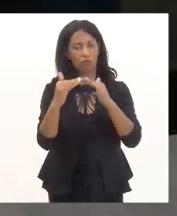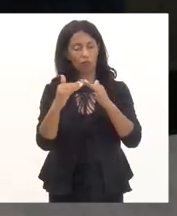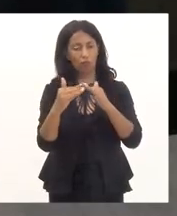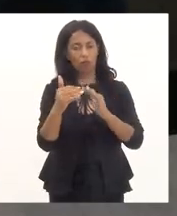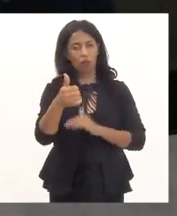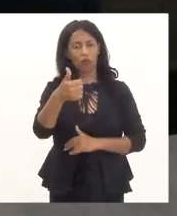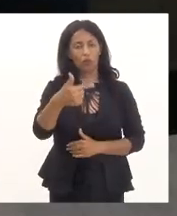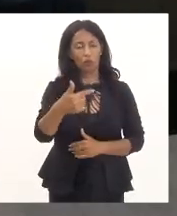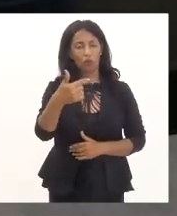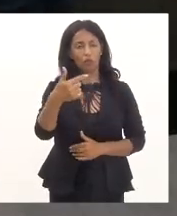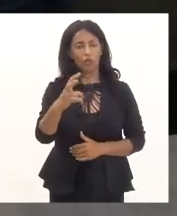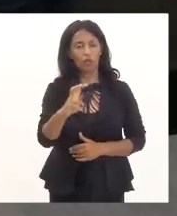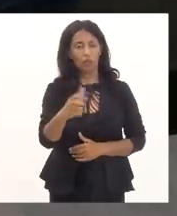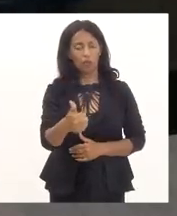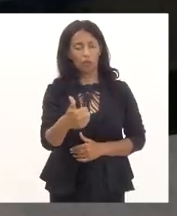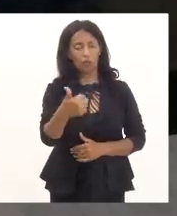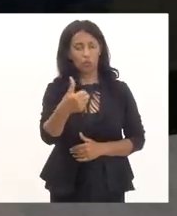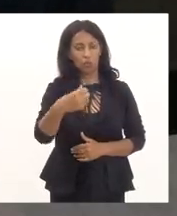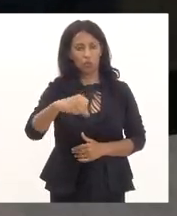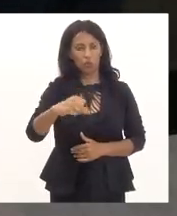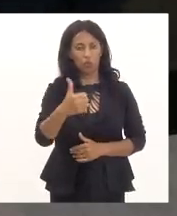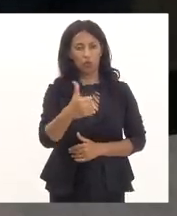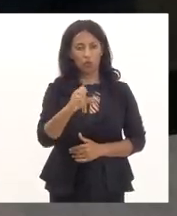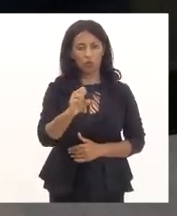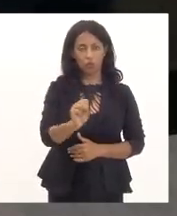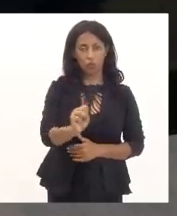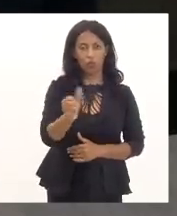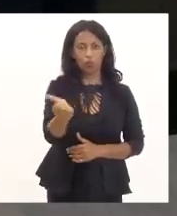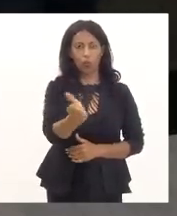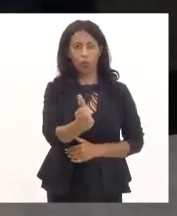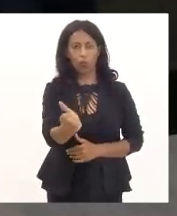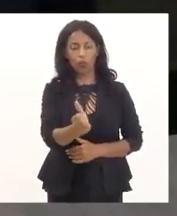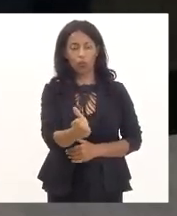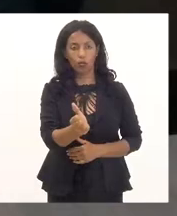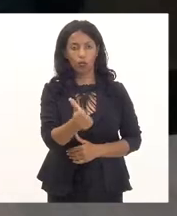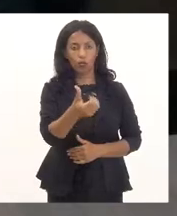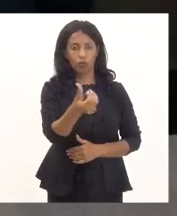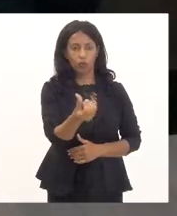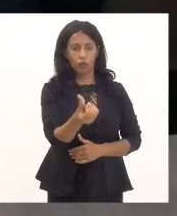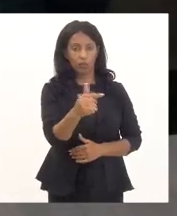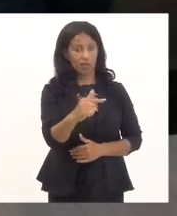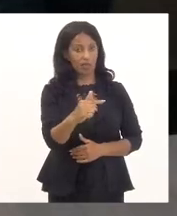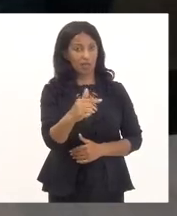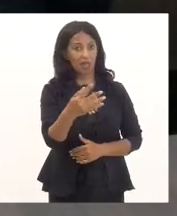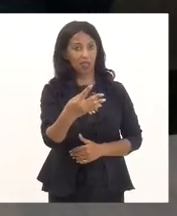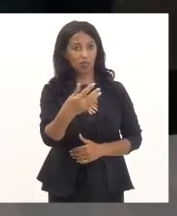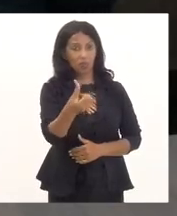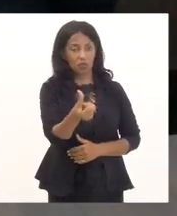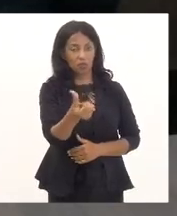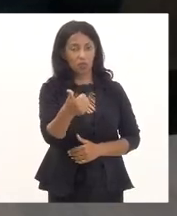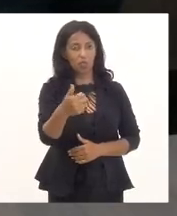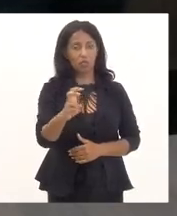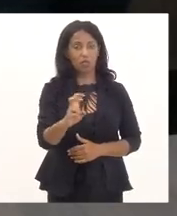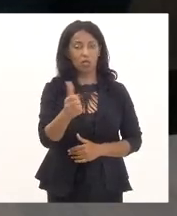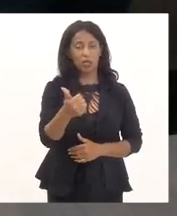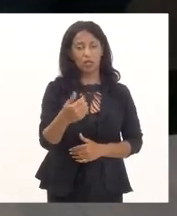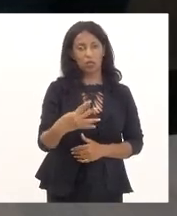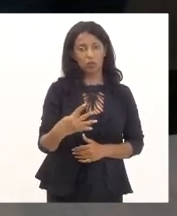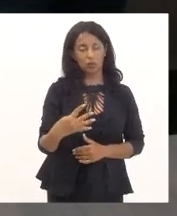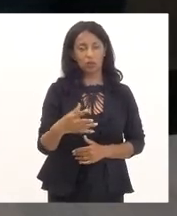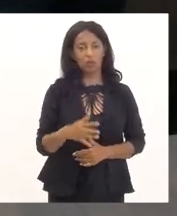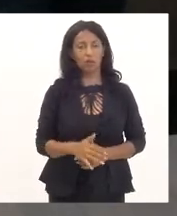emendas 2, 51, 19, 18, 11, 17, 46, 15 e